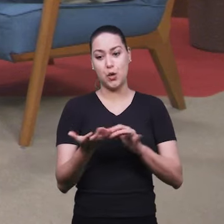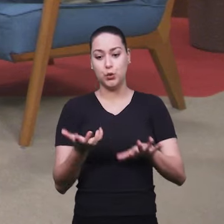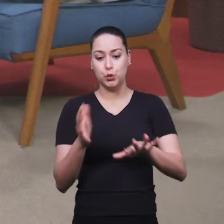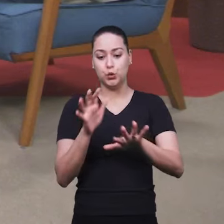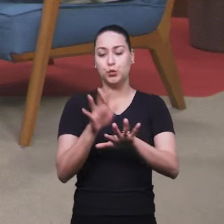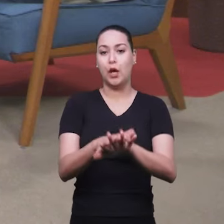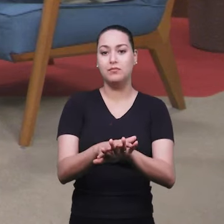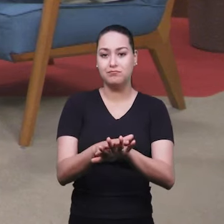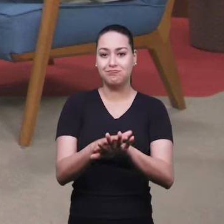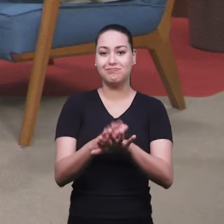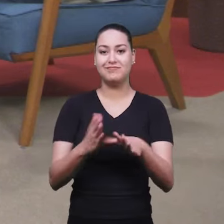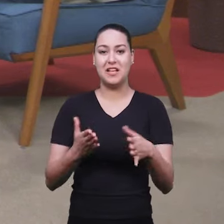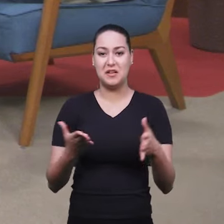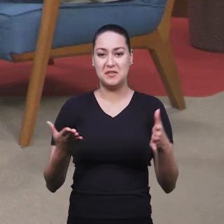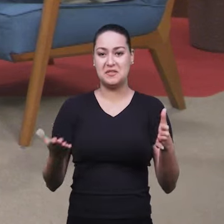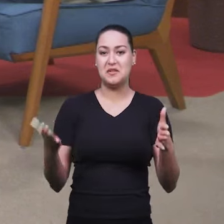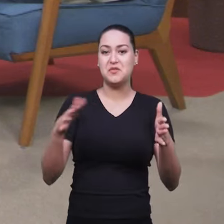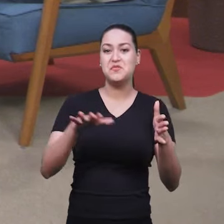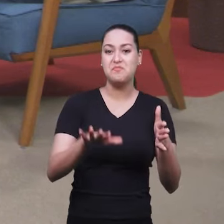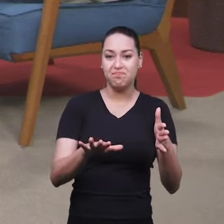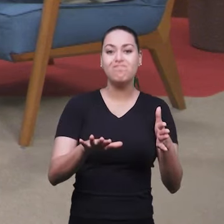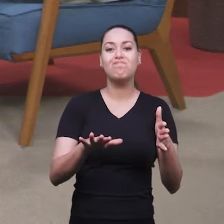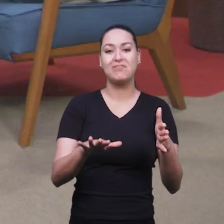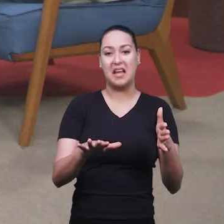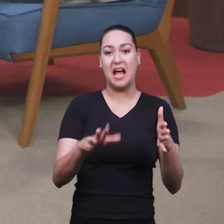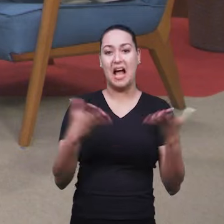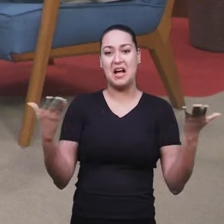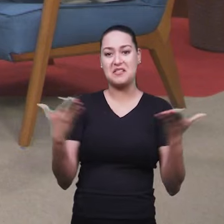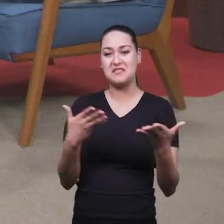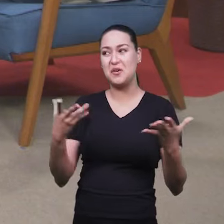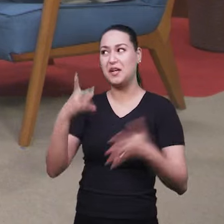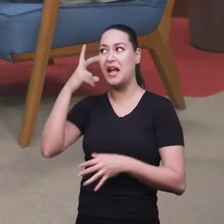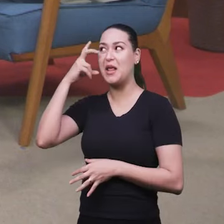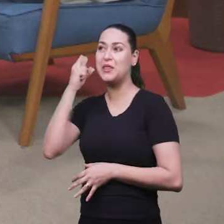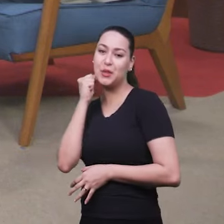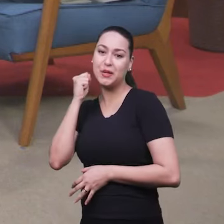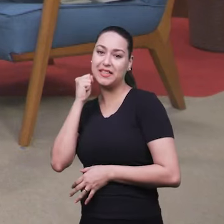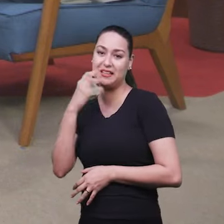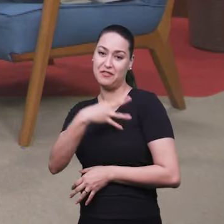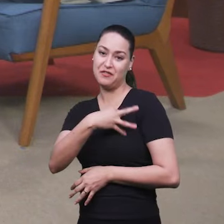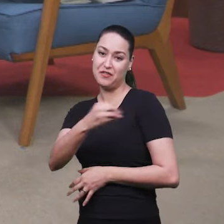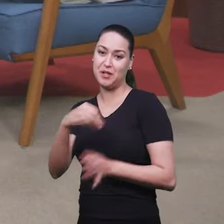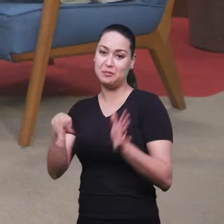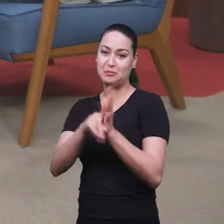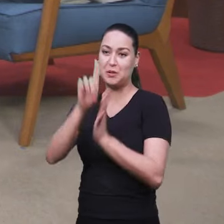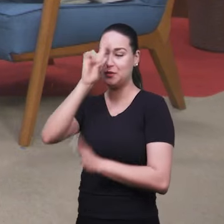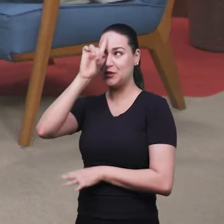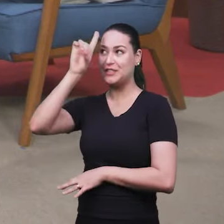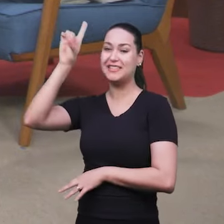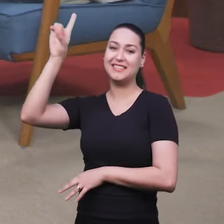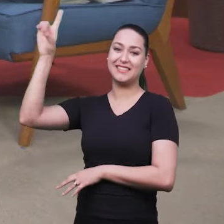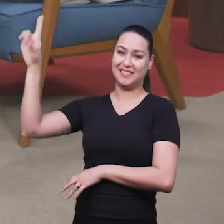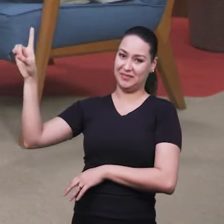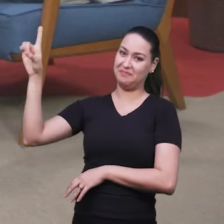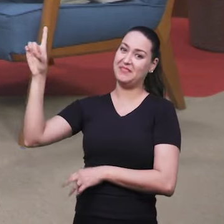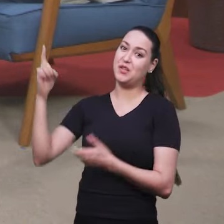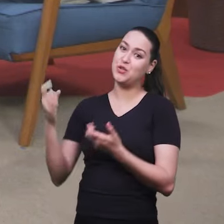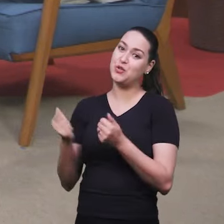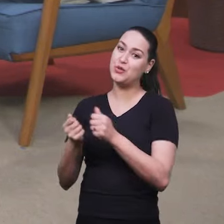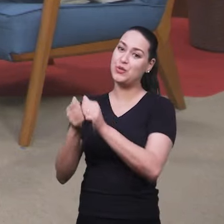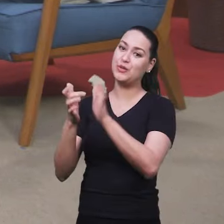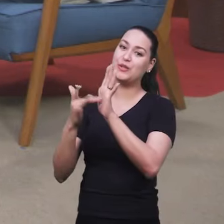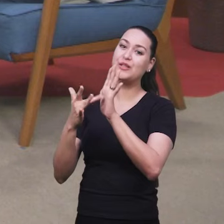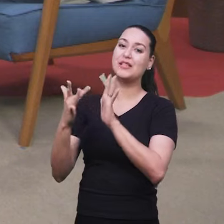é incorporado a ser filho de Deus, a ser adotado pelo Pai